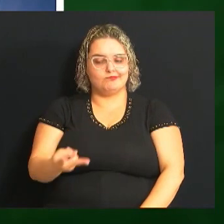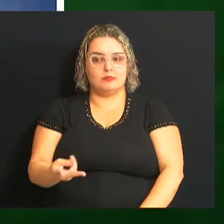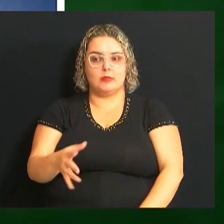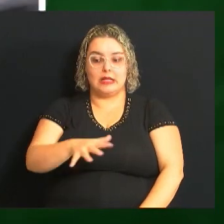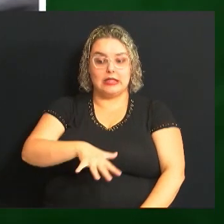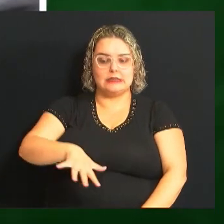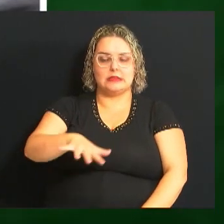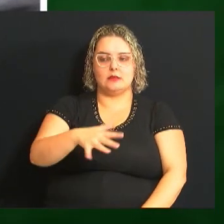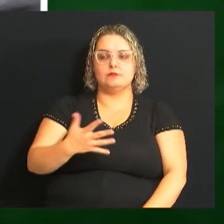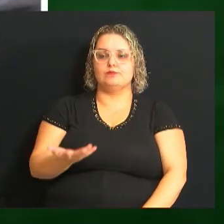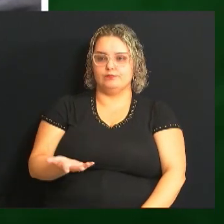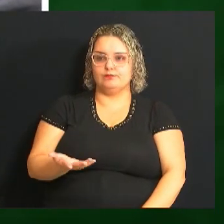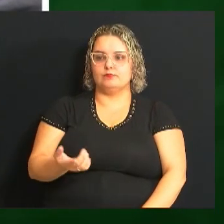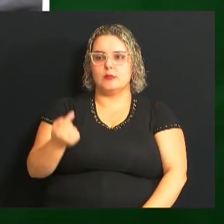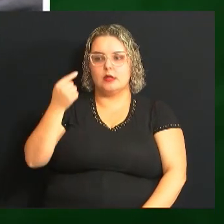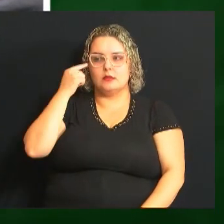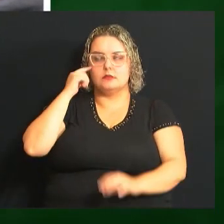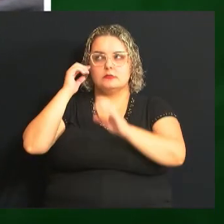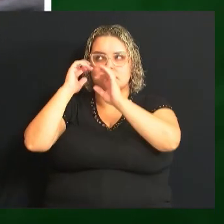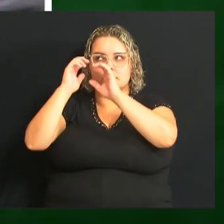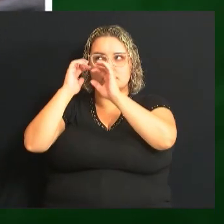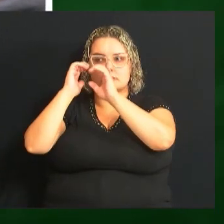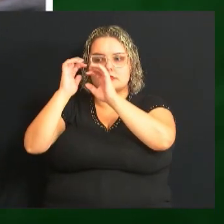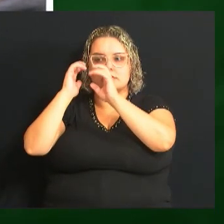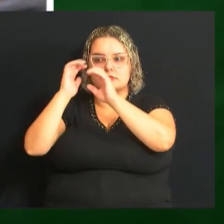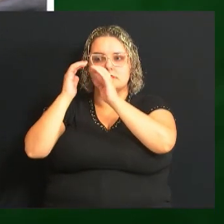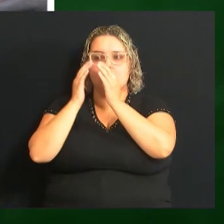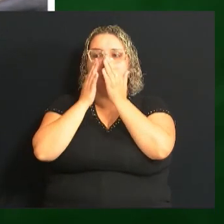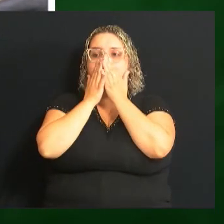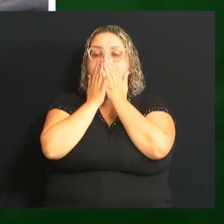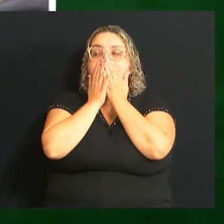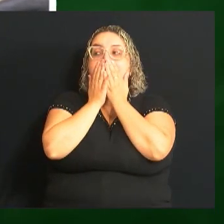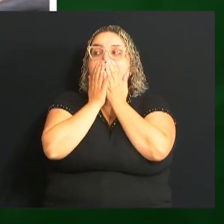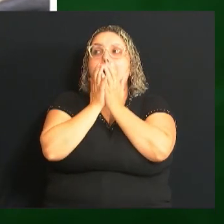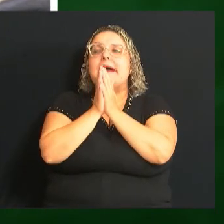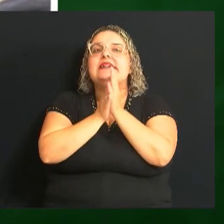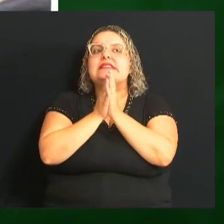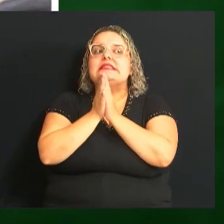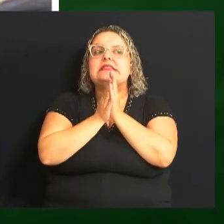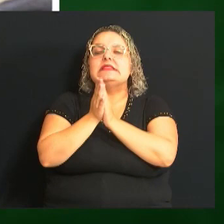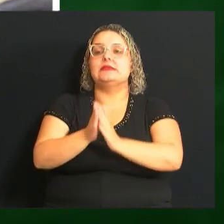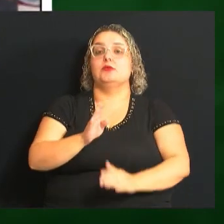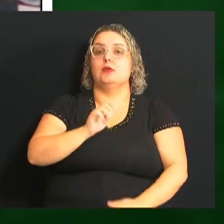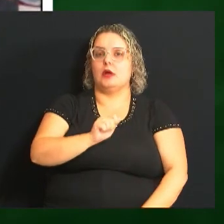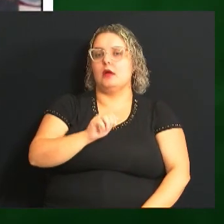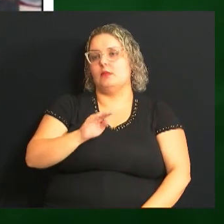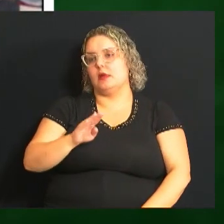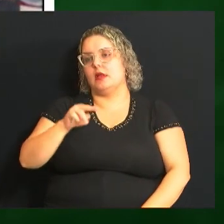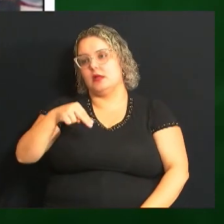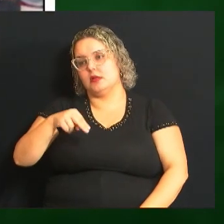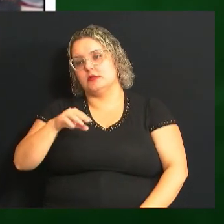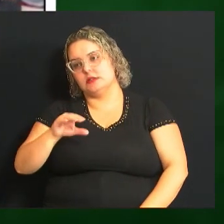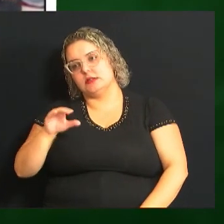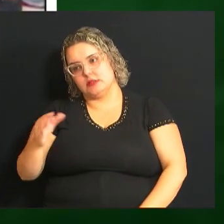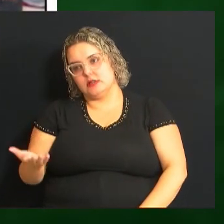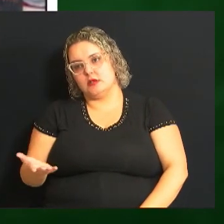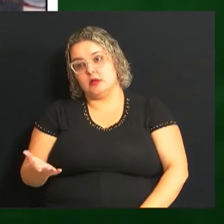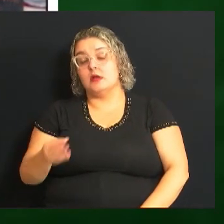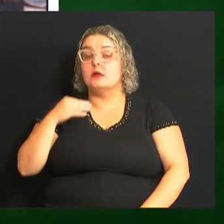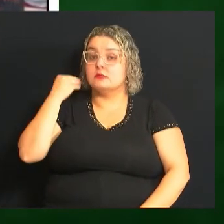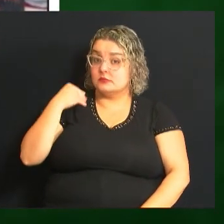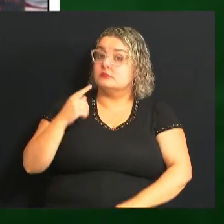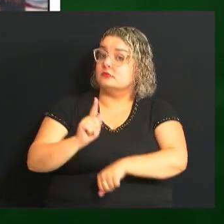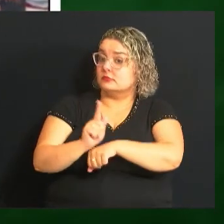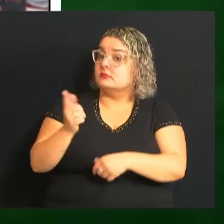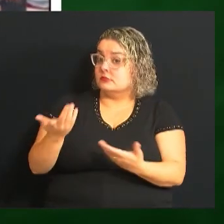eu fui pensando nesse currículo em associação com a BNCC, como eu mencionei, e com a experiência da graduação. Então,